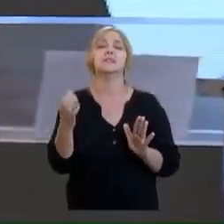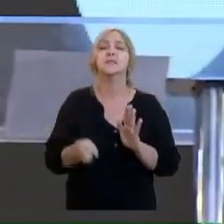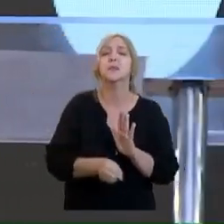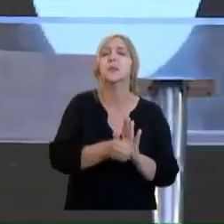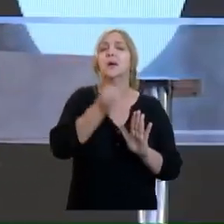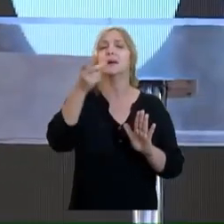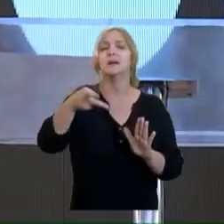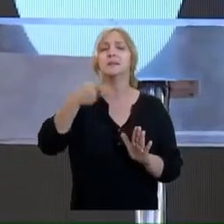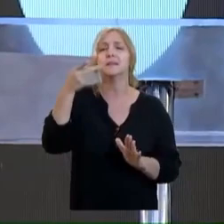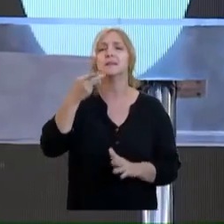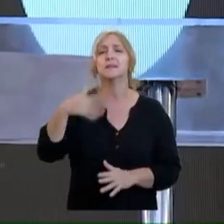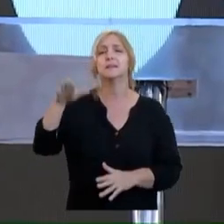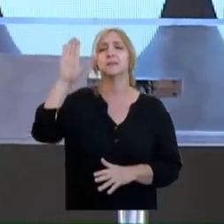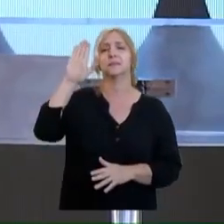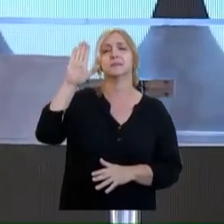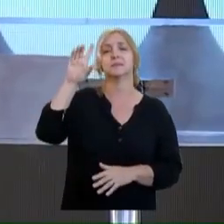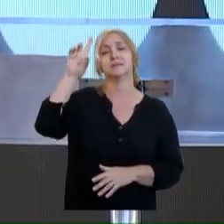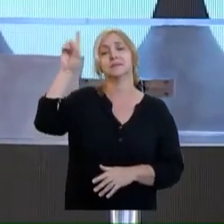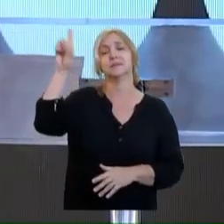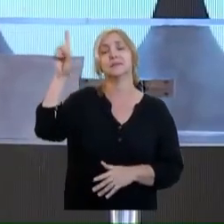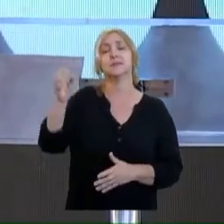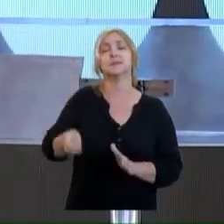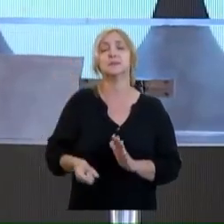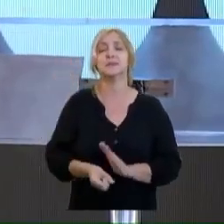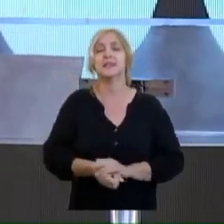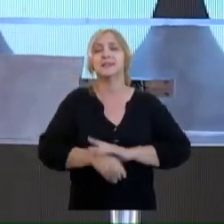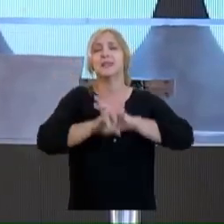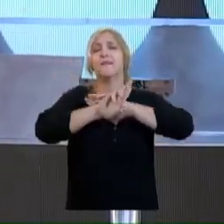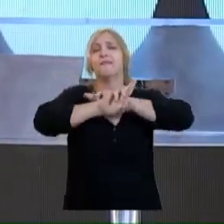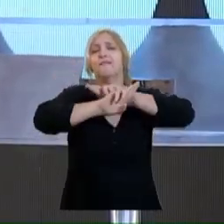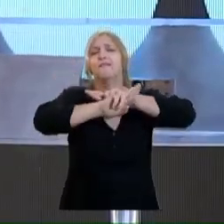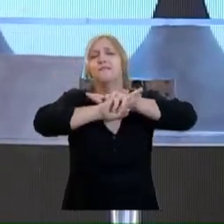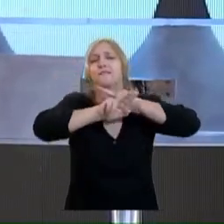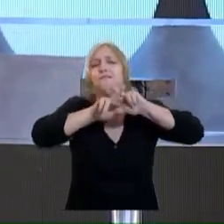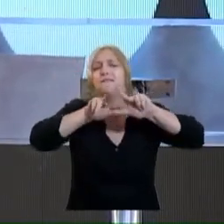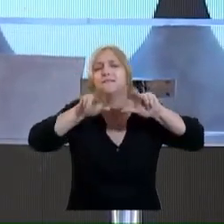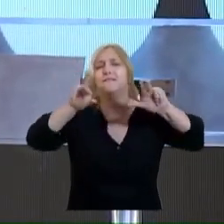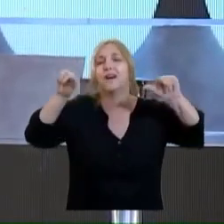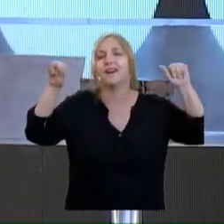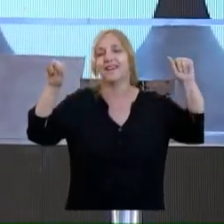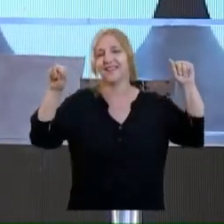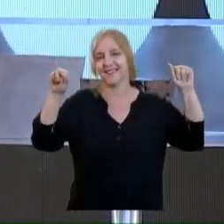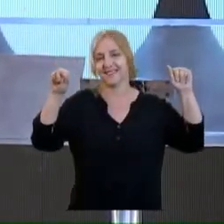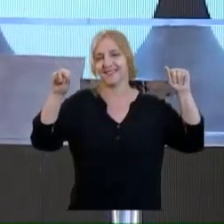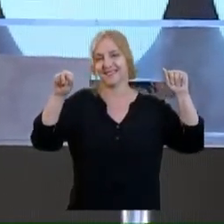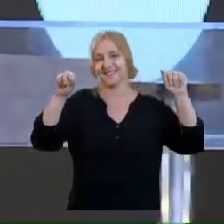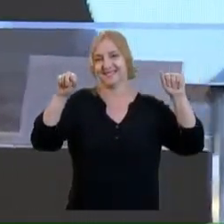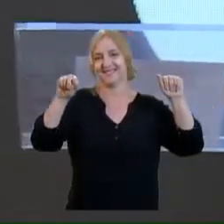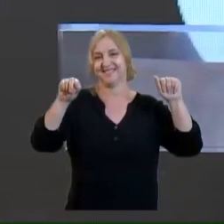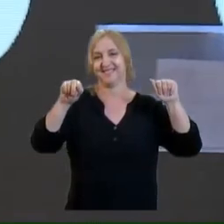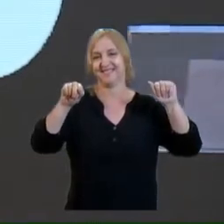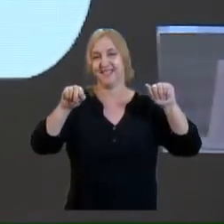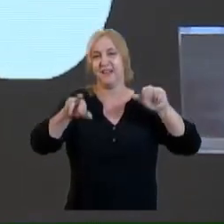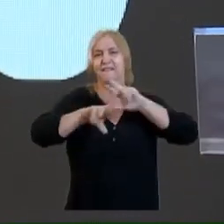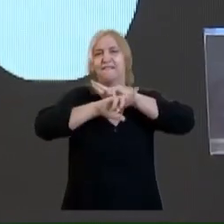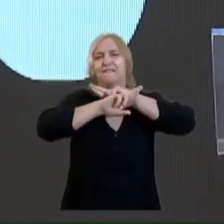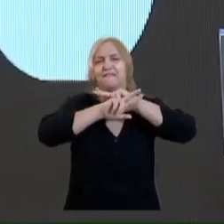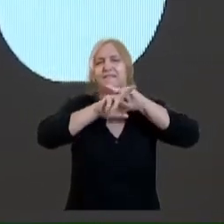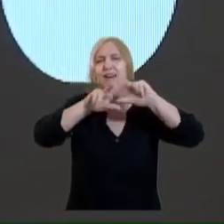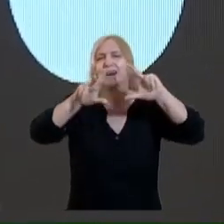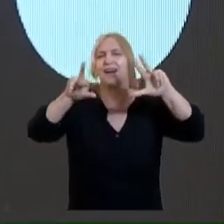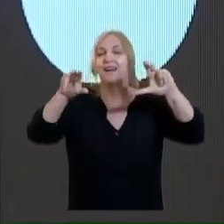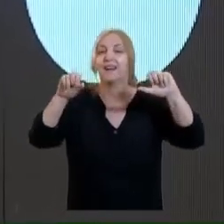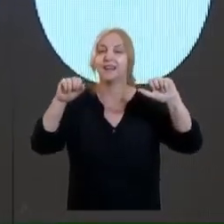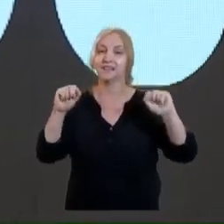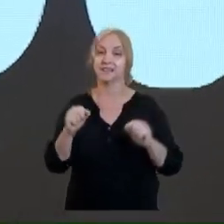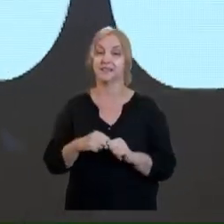quantas são as promessas de Deus? Tantas, fale comigo, tantas. O que é tantas?